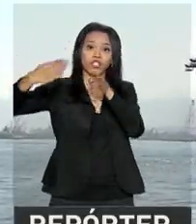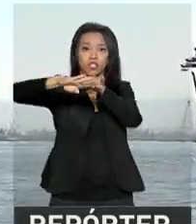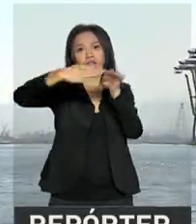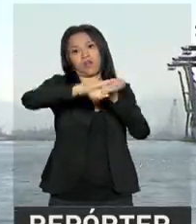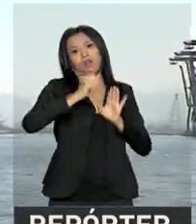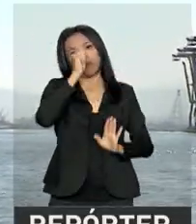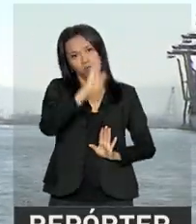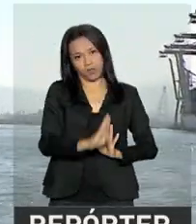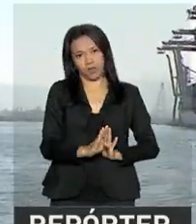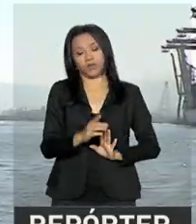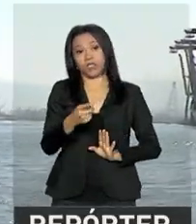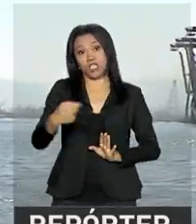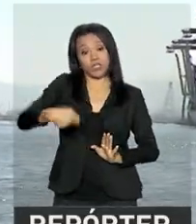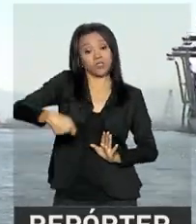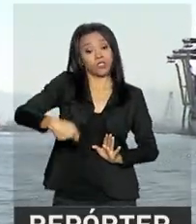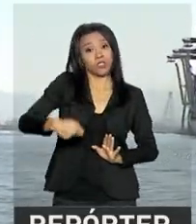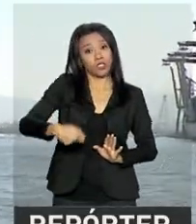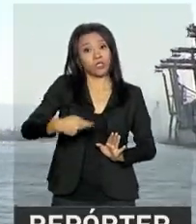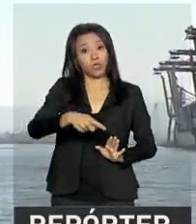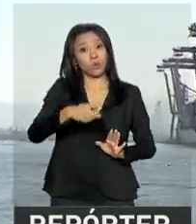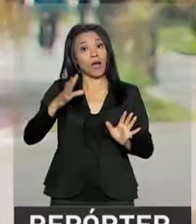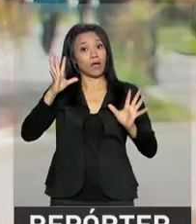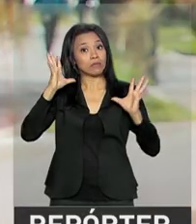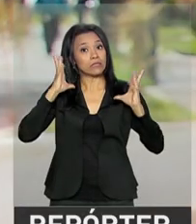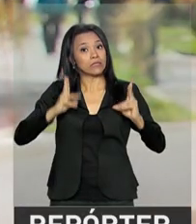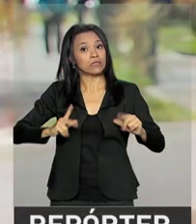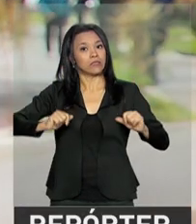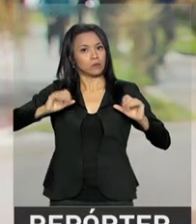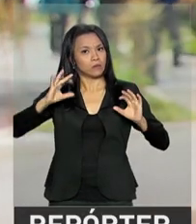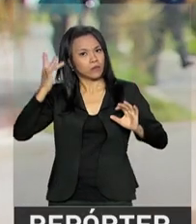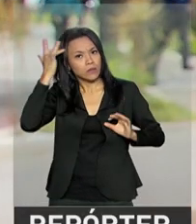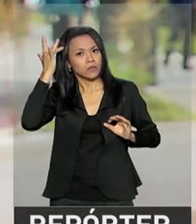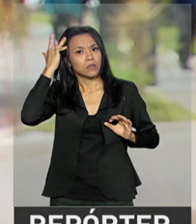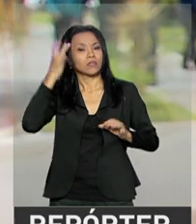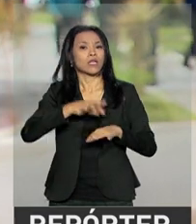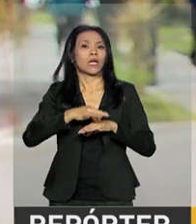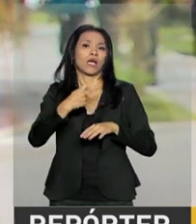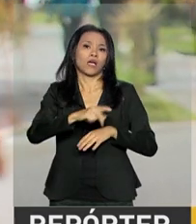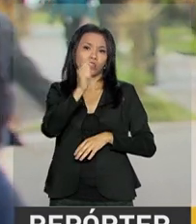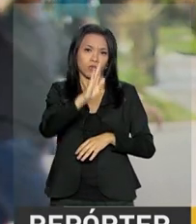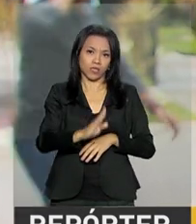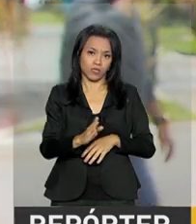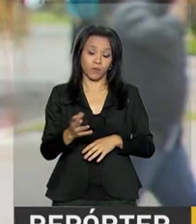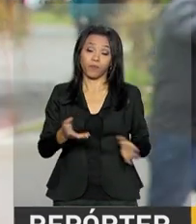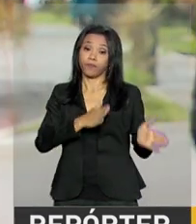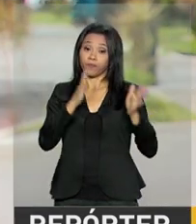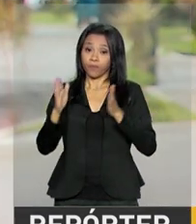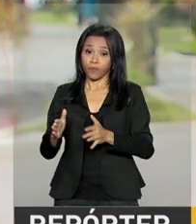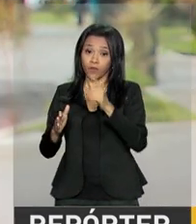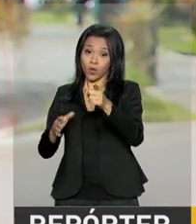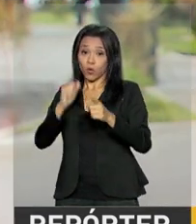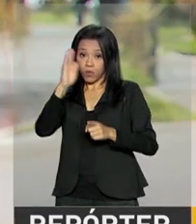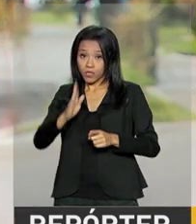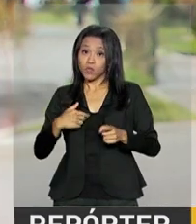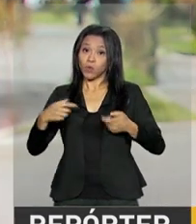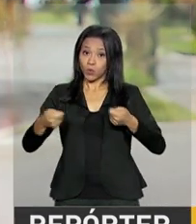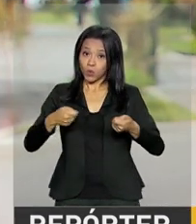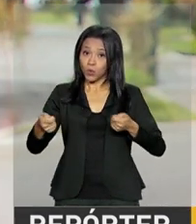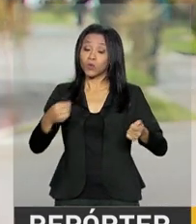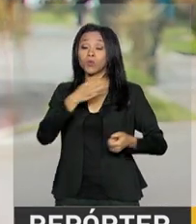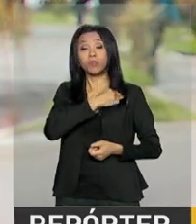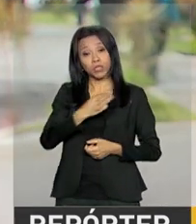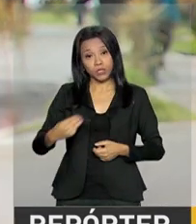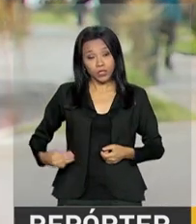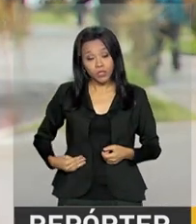sobre a qualidade da carne produzida aqui além das medidas de controle da produção brasileira o ministro da agricultura tem